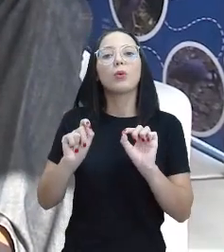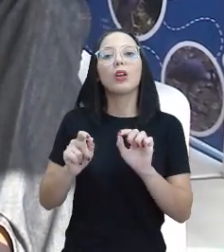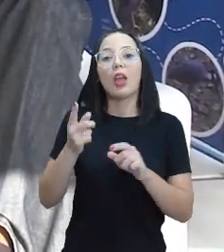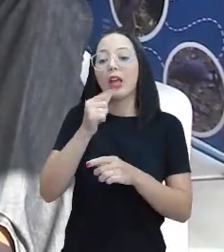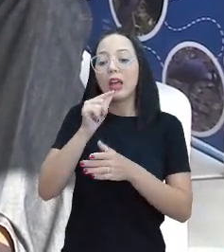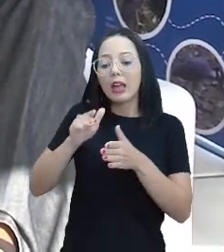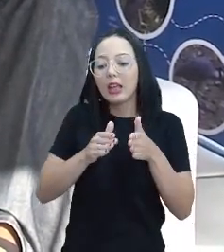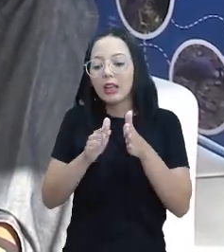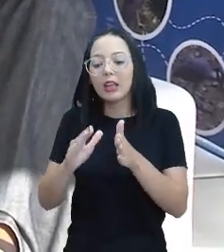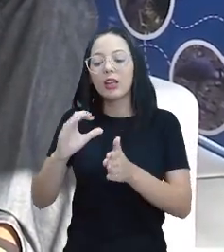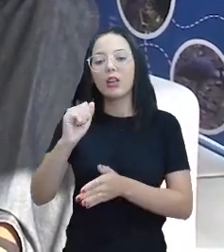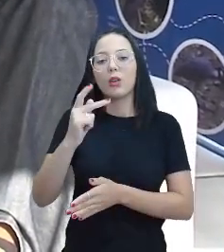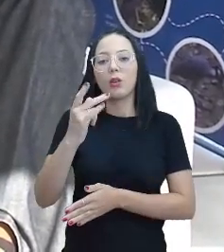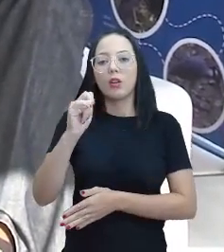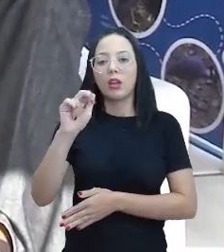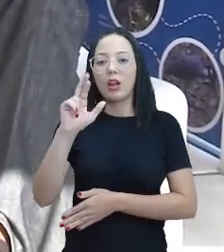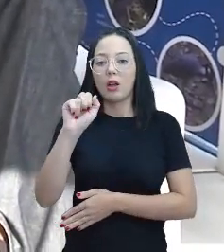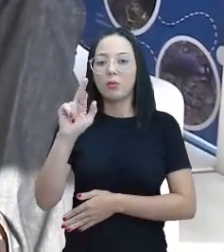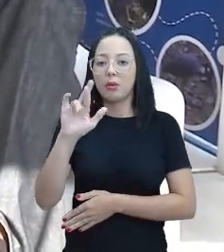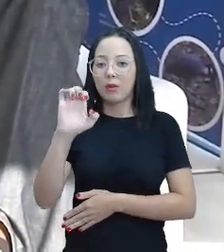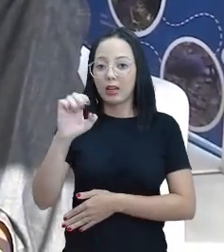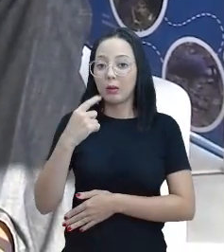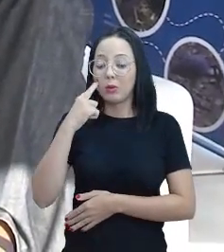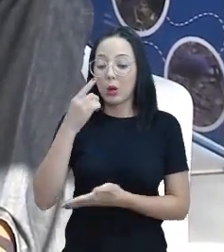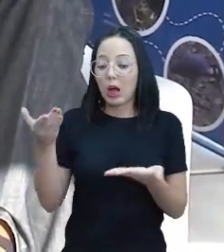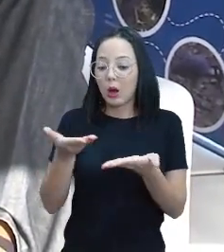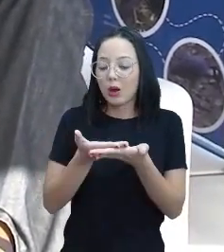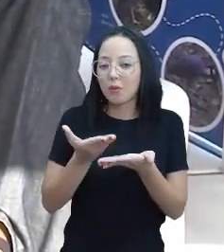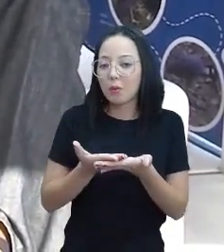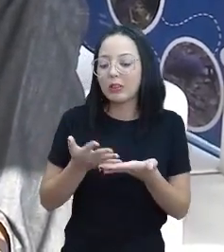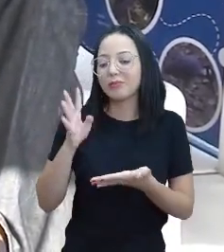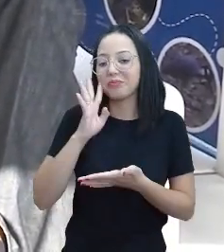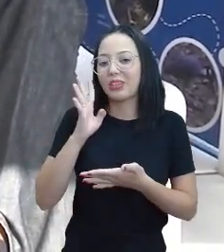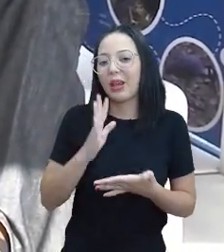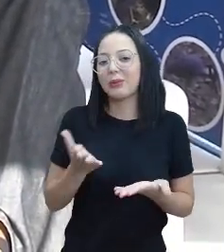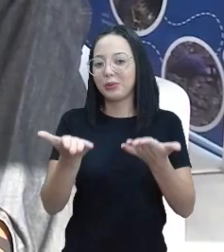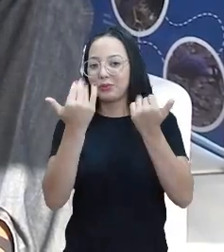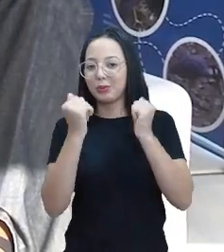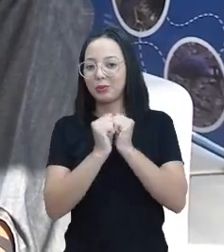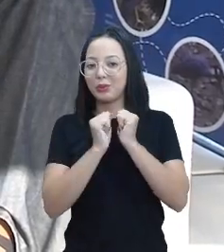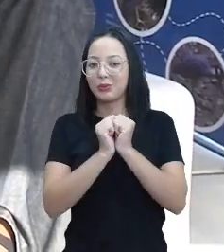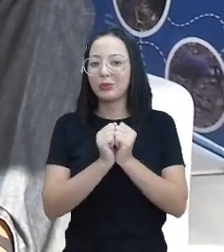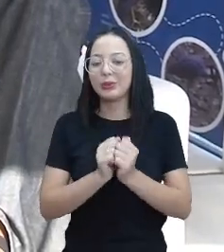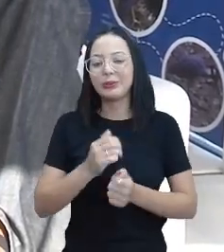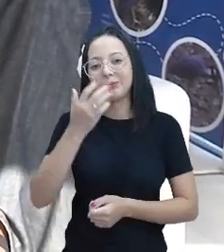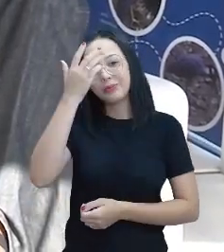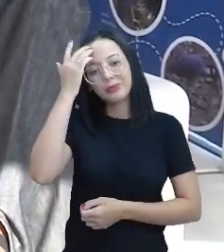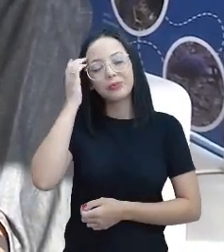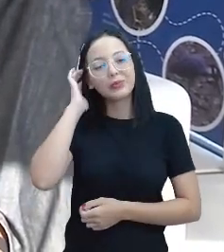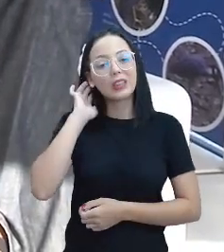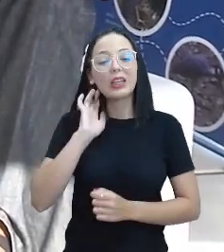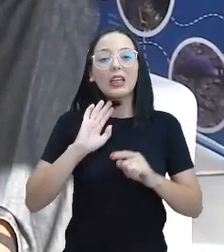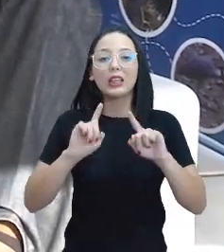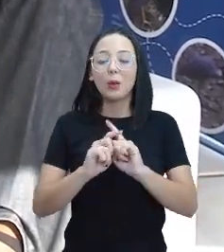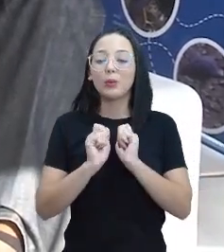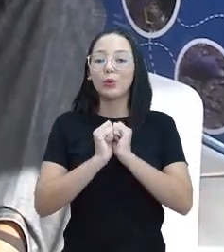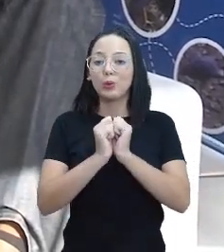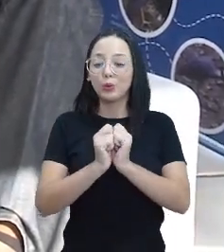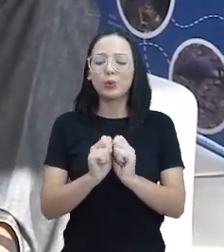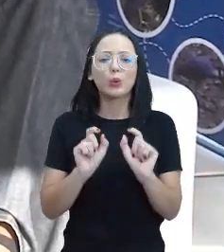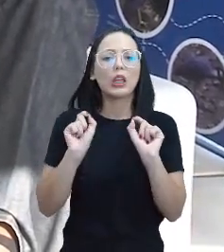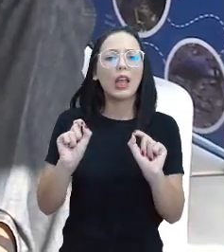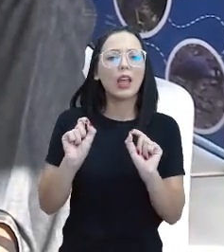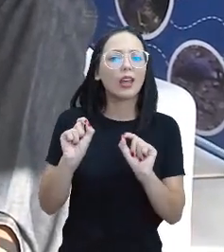Rio Capibaribe. Vai ser bem legal esse momento, então vamos lá com a gente. E está aqui conosco também